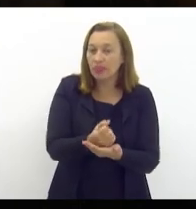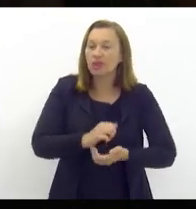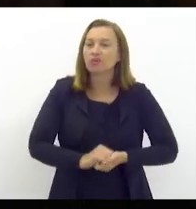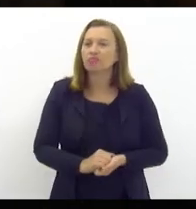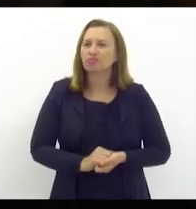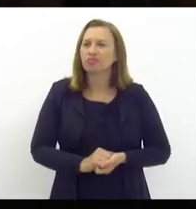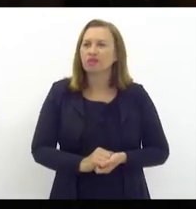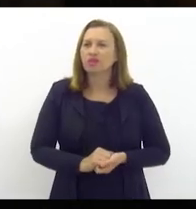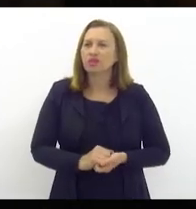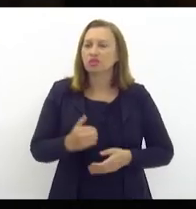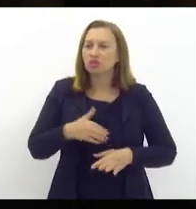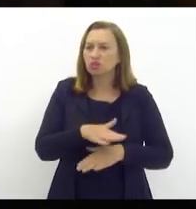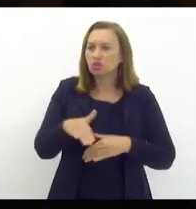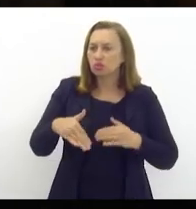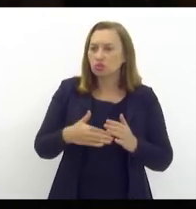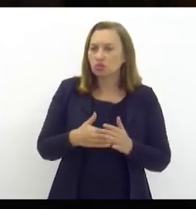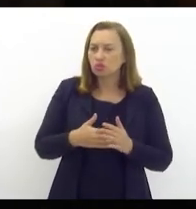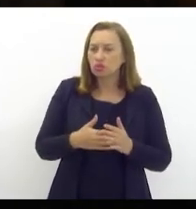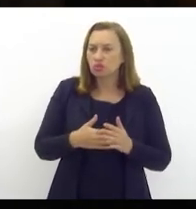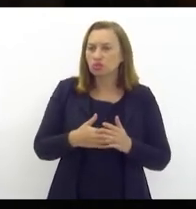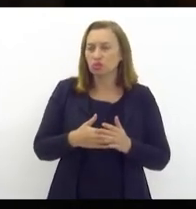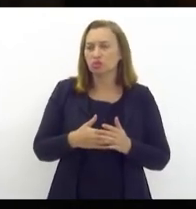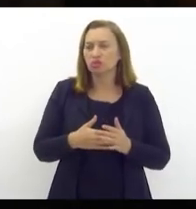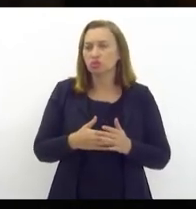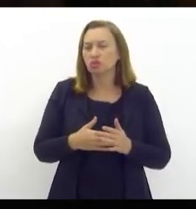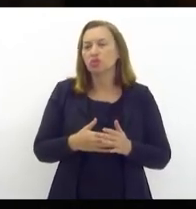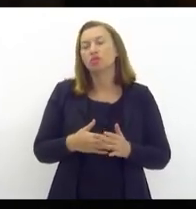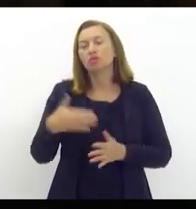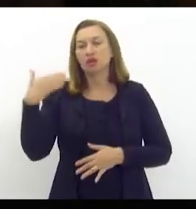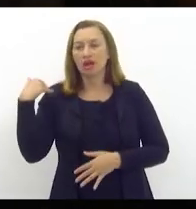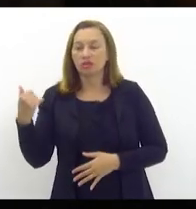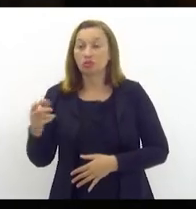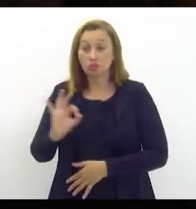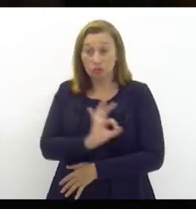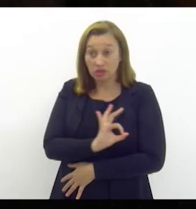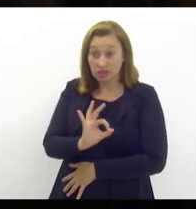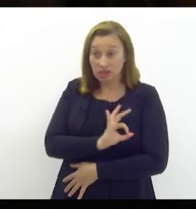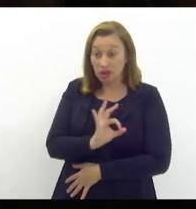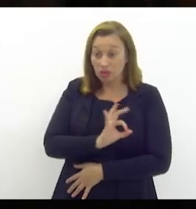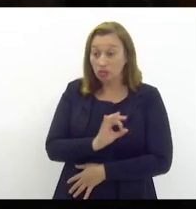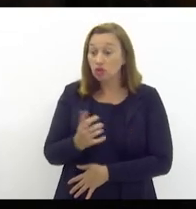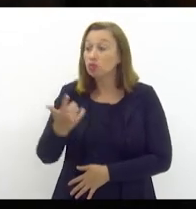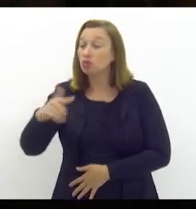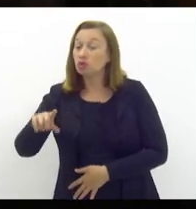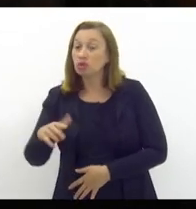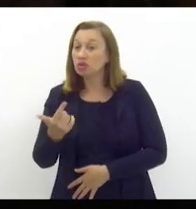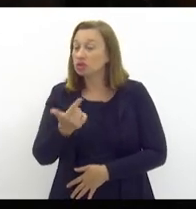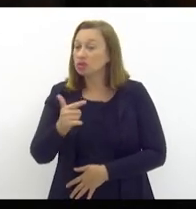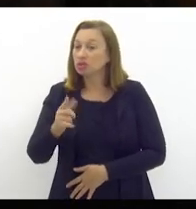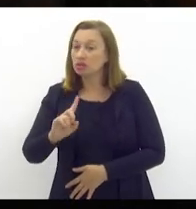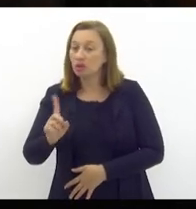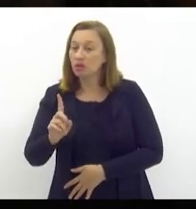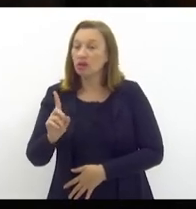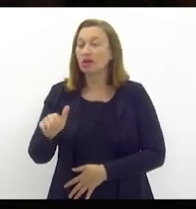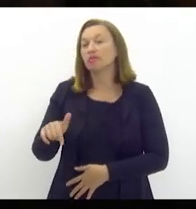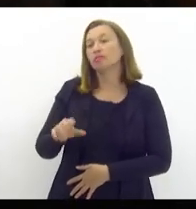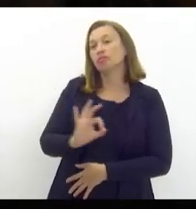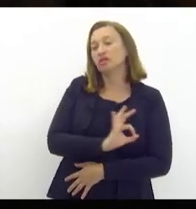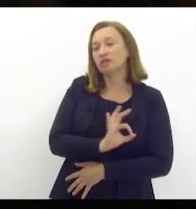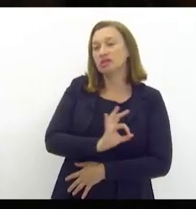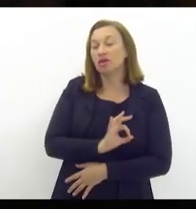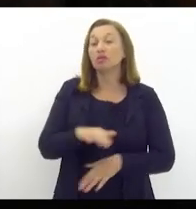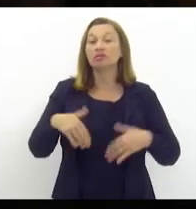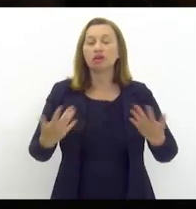de ambos os lados, do policial e daquele que não é o policial. Bom,